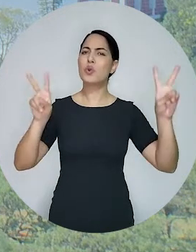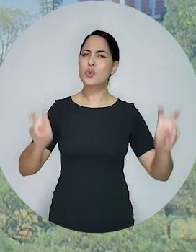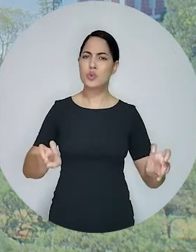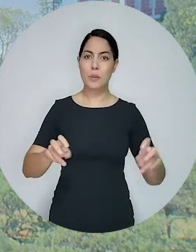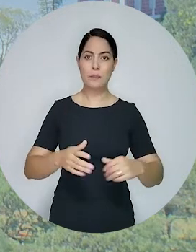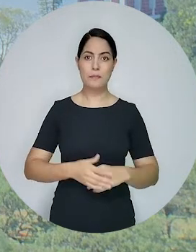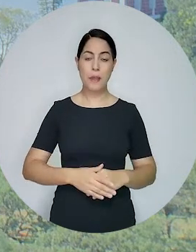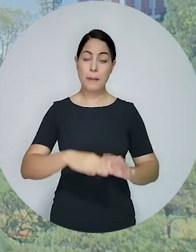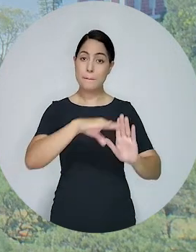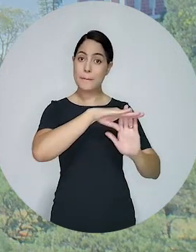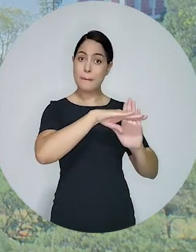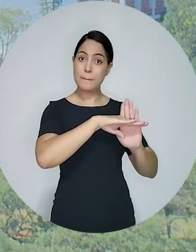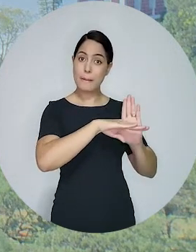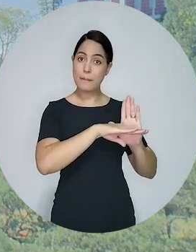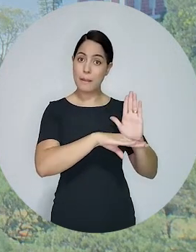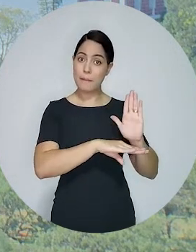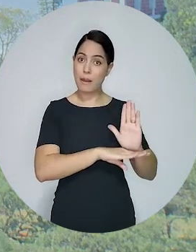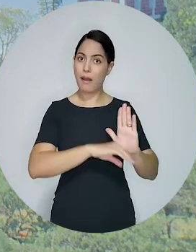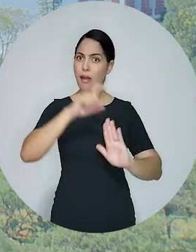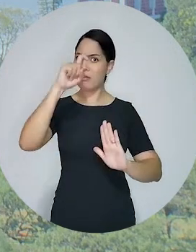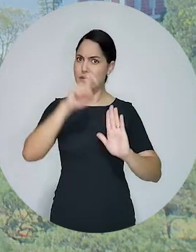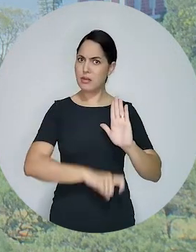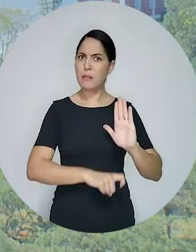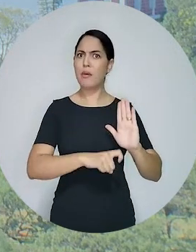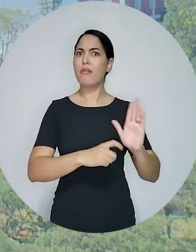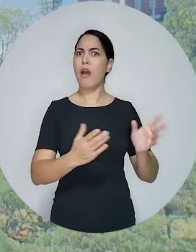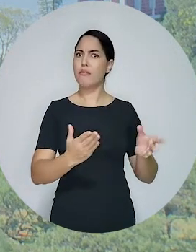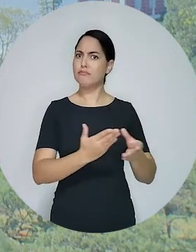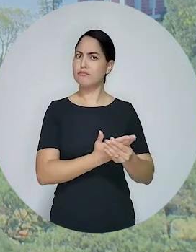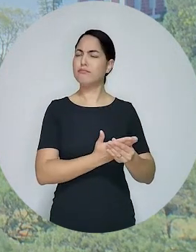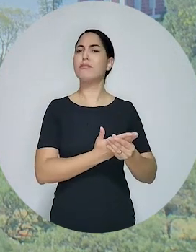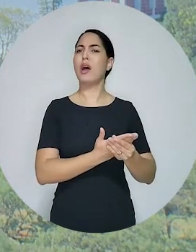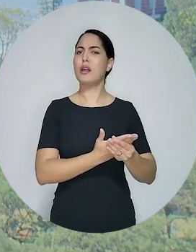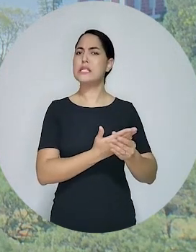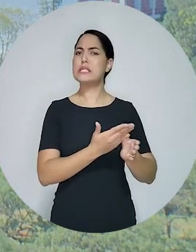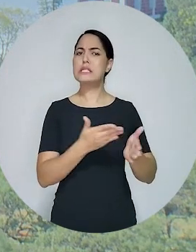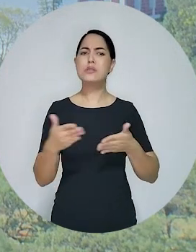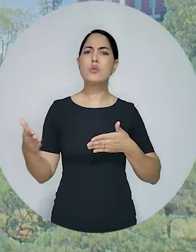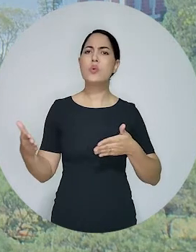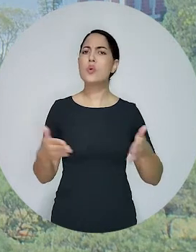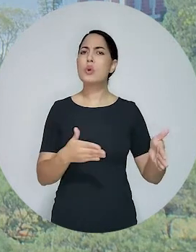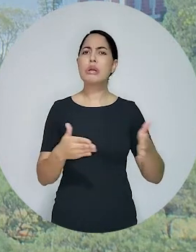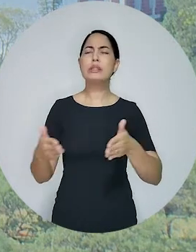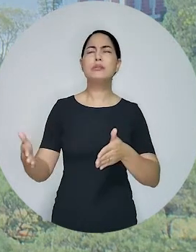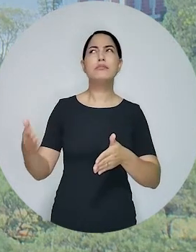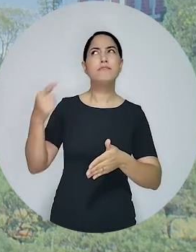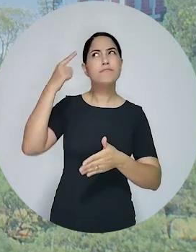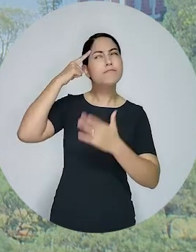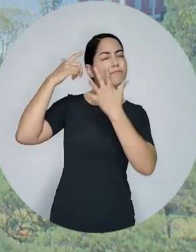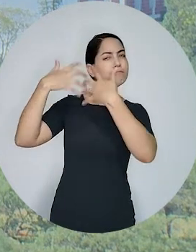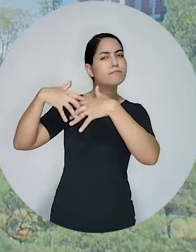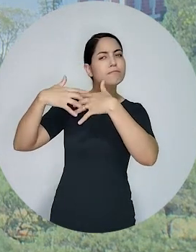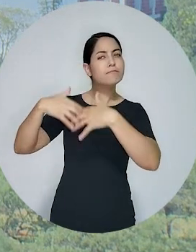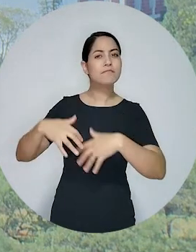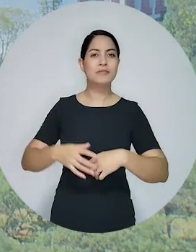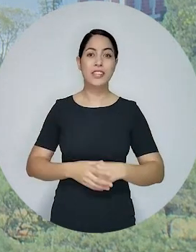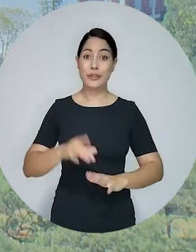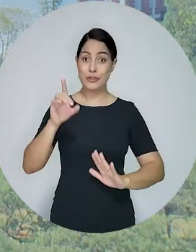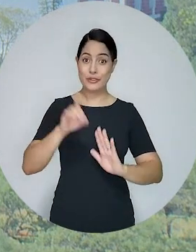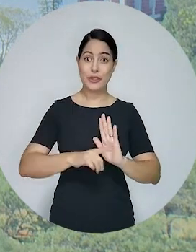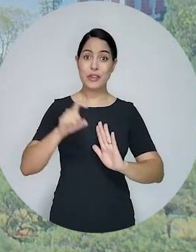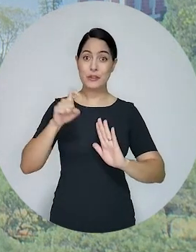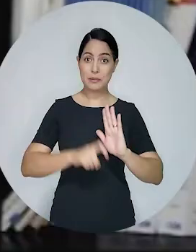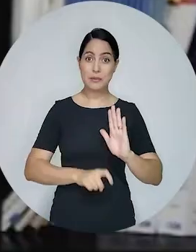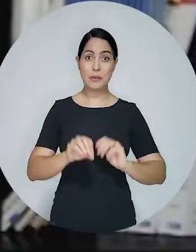Tributário, Caminhos e Reflexões. O evento foi realizado pela Comissão Especial de Direito Tributário da OAB